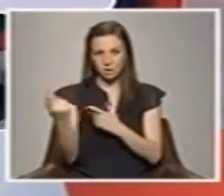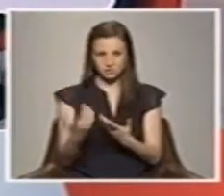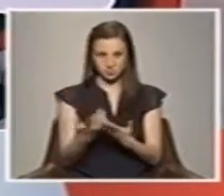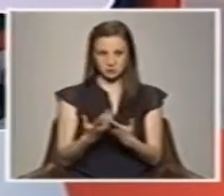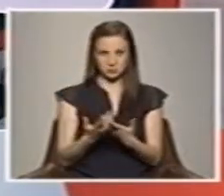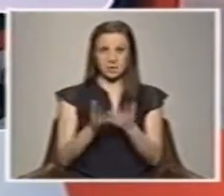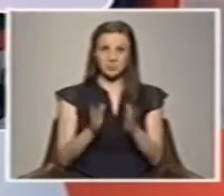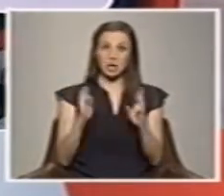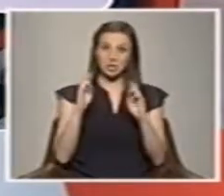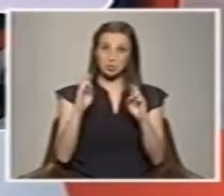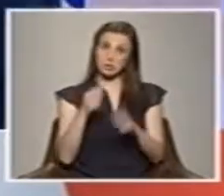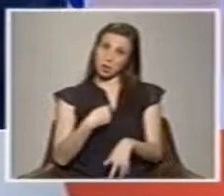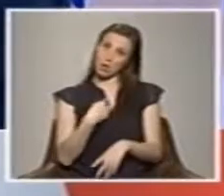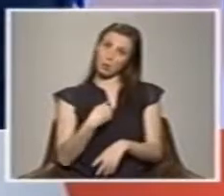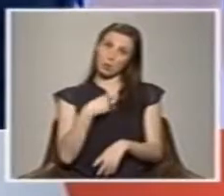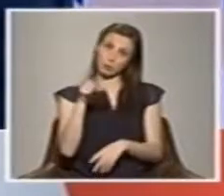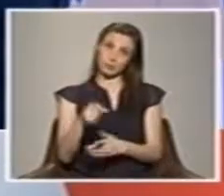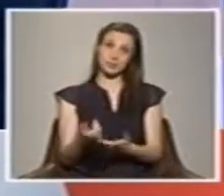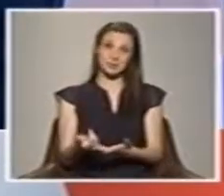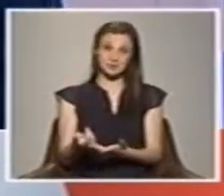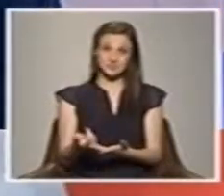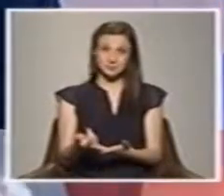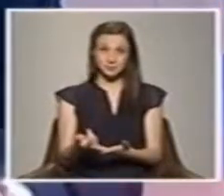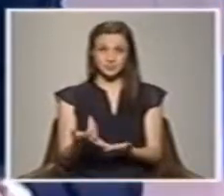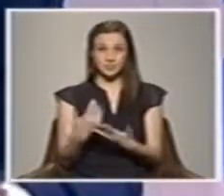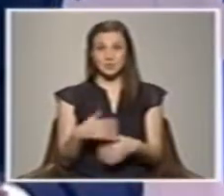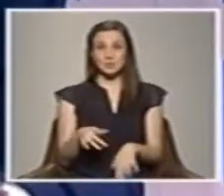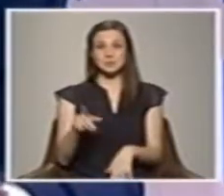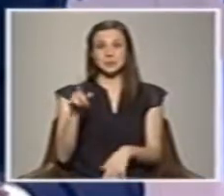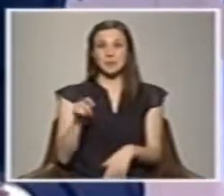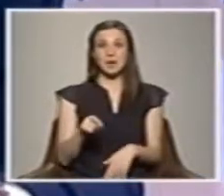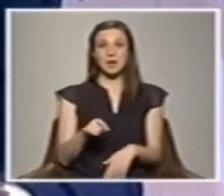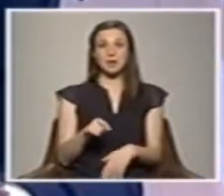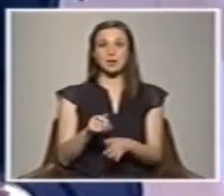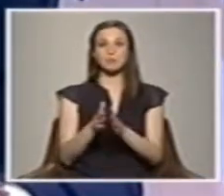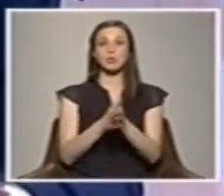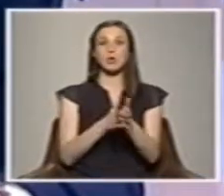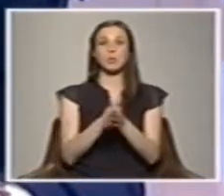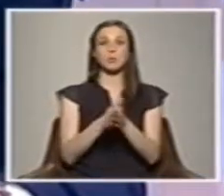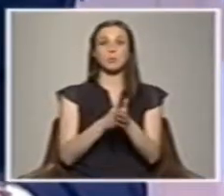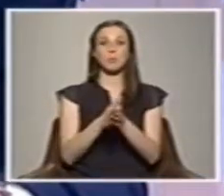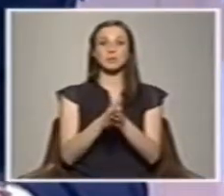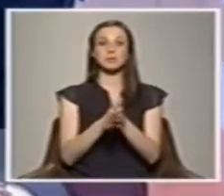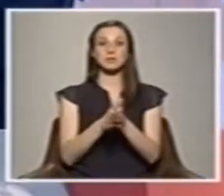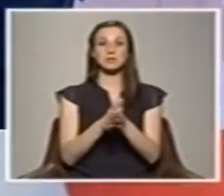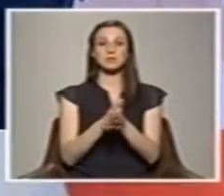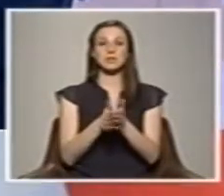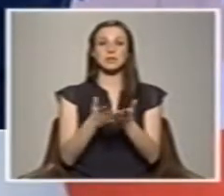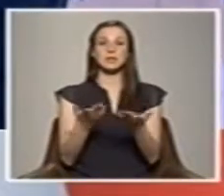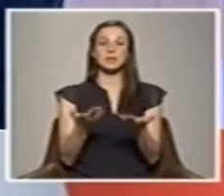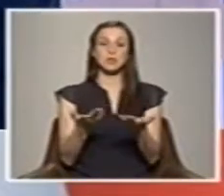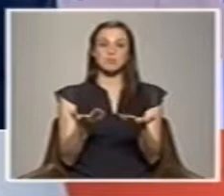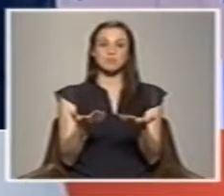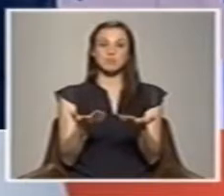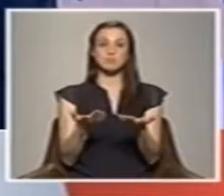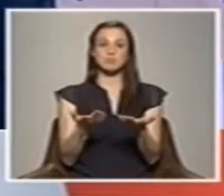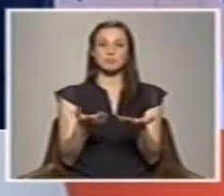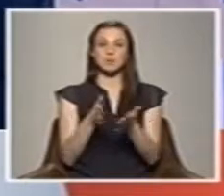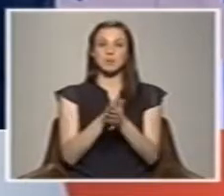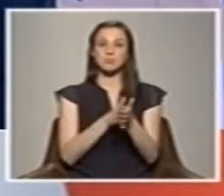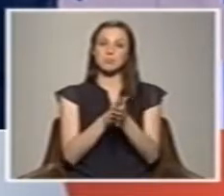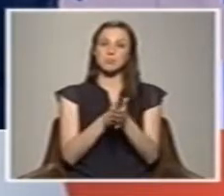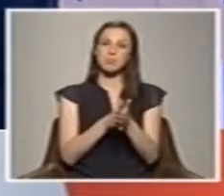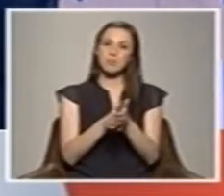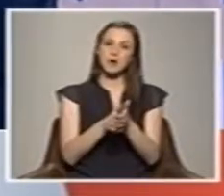ter esperança em nós próprios, temos de ter, temos de ter. Mas também temos que utilizar outro tipo de mecanismos que de alguma forma induzam